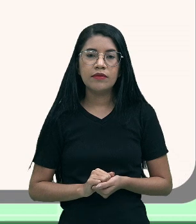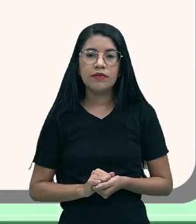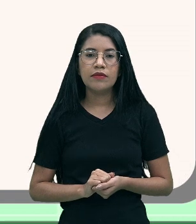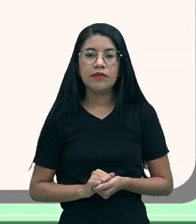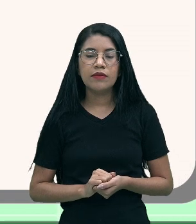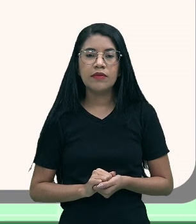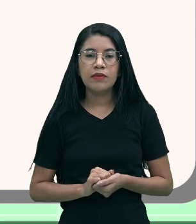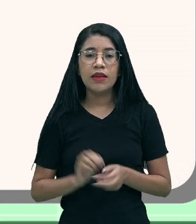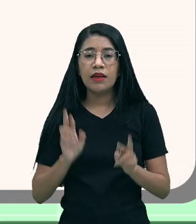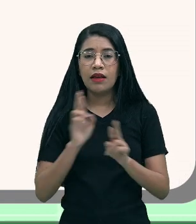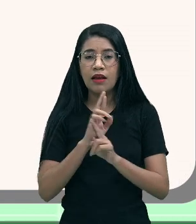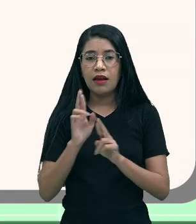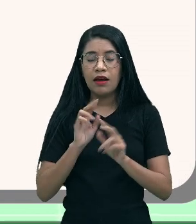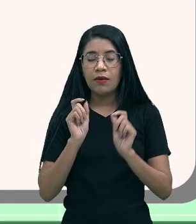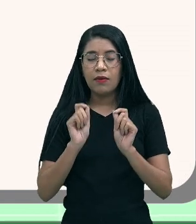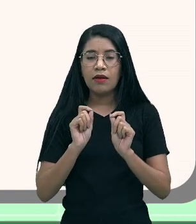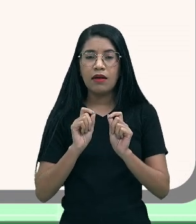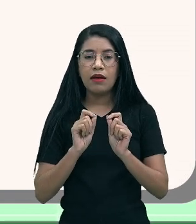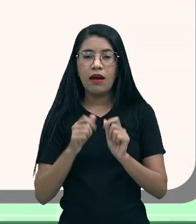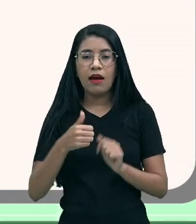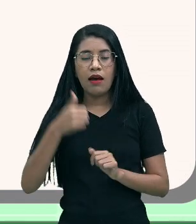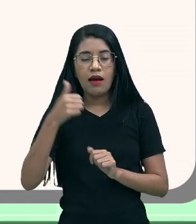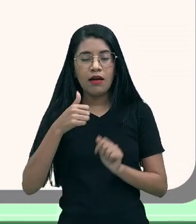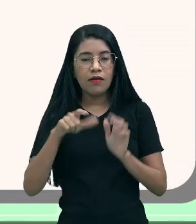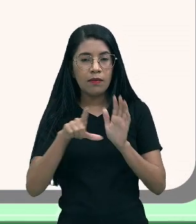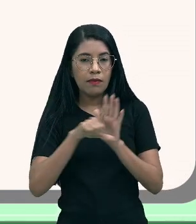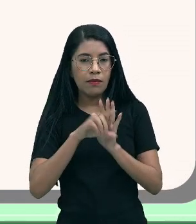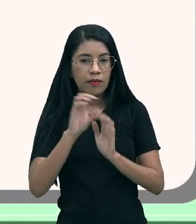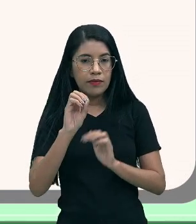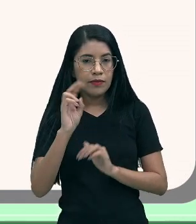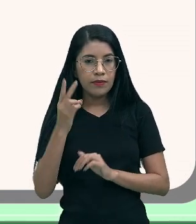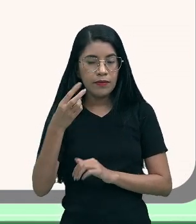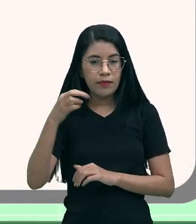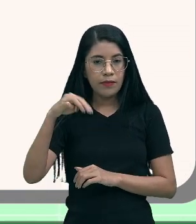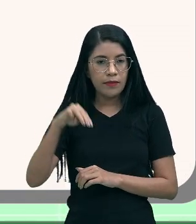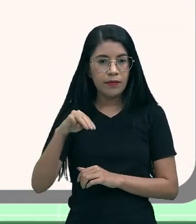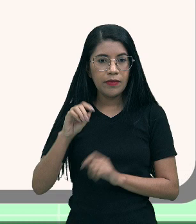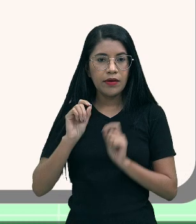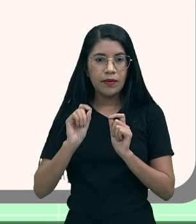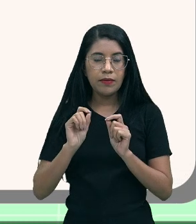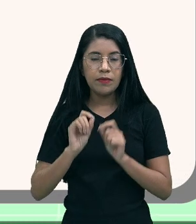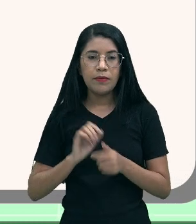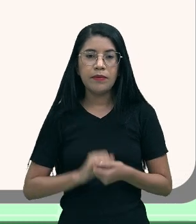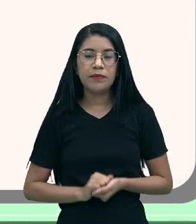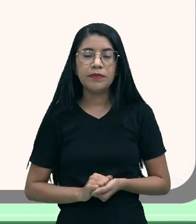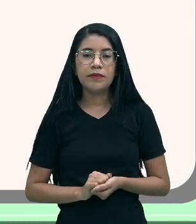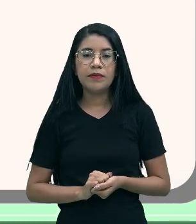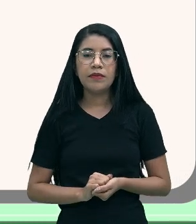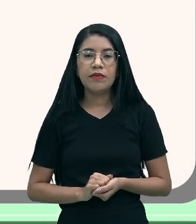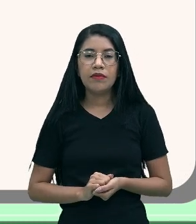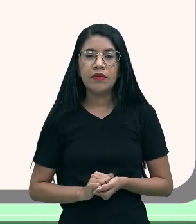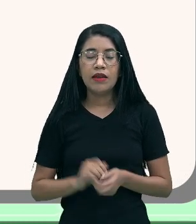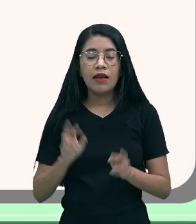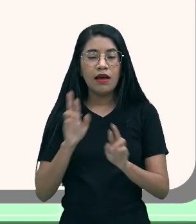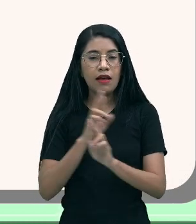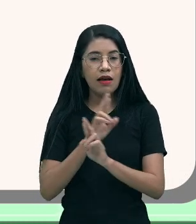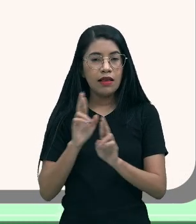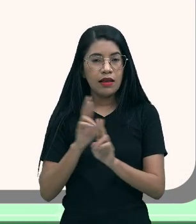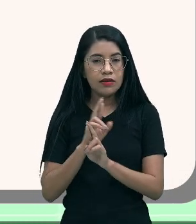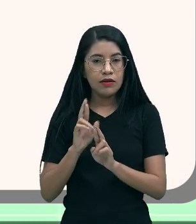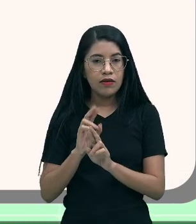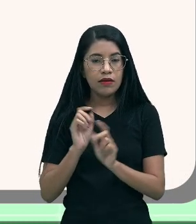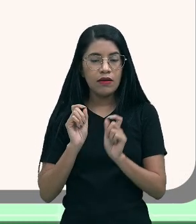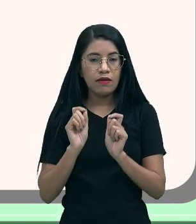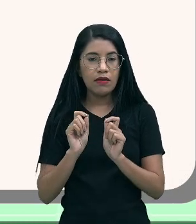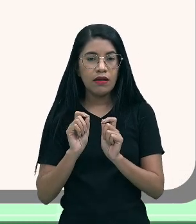se relaciona com a primeira lei de Ohm, que, só lembrando novamente para vocês, ela vai relacionar